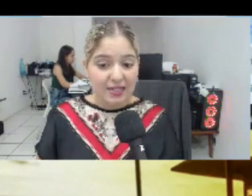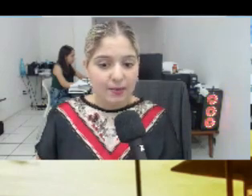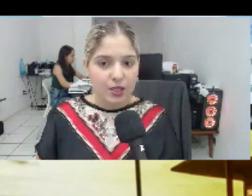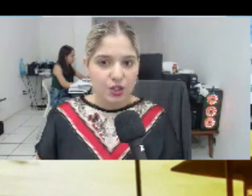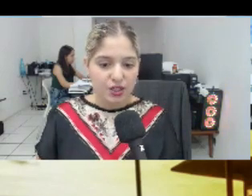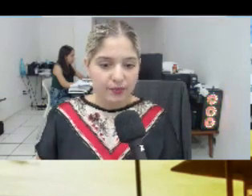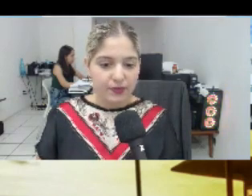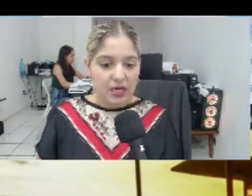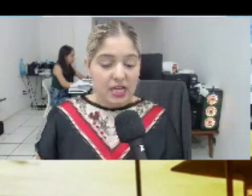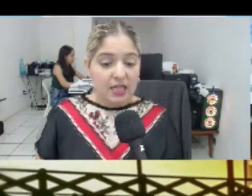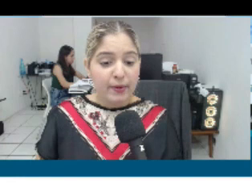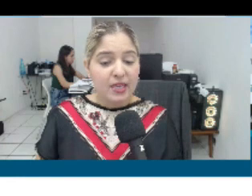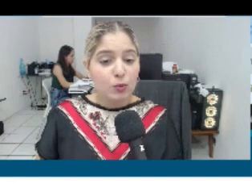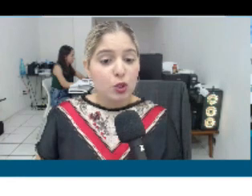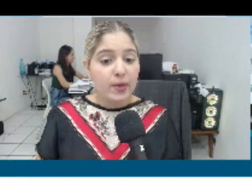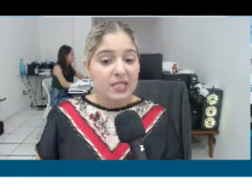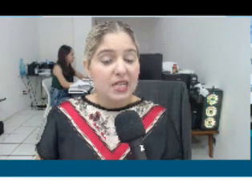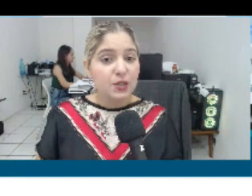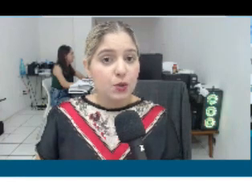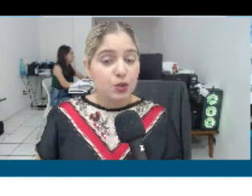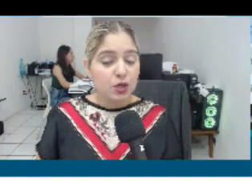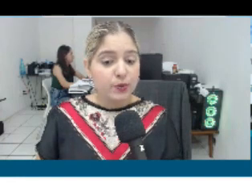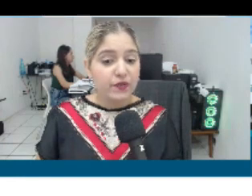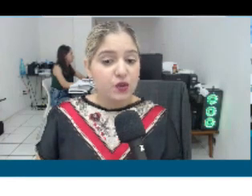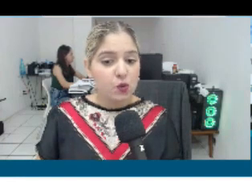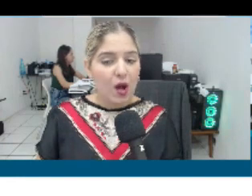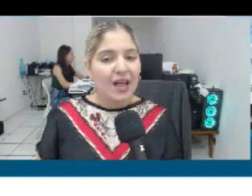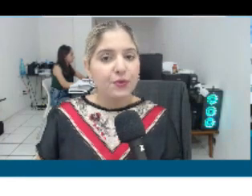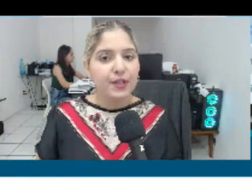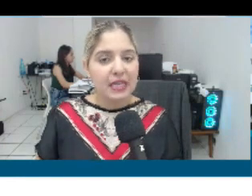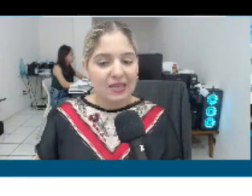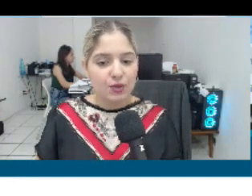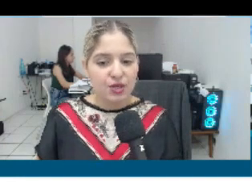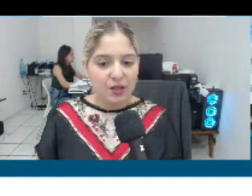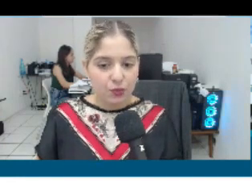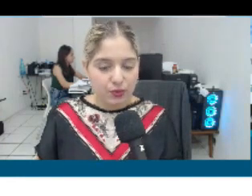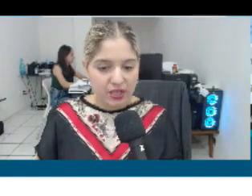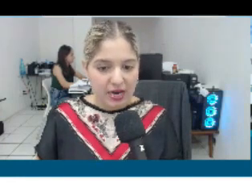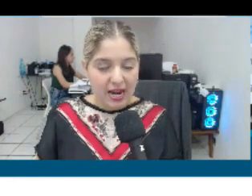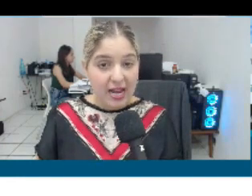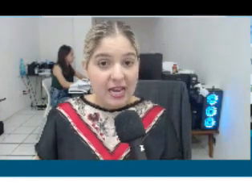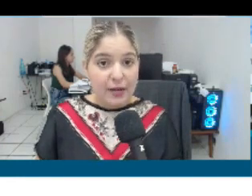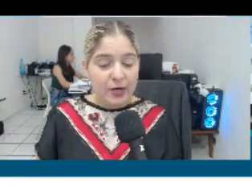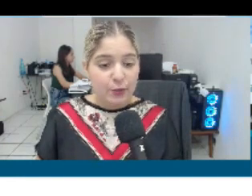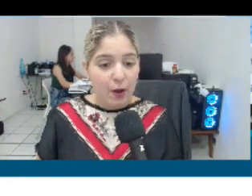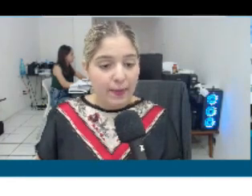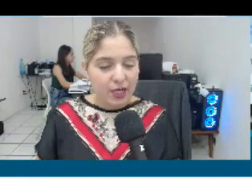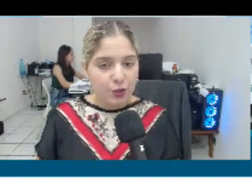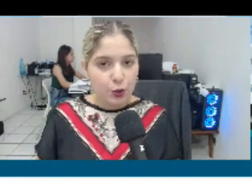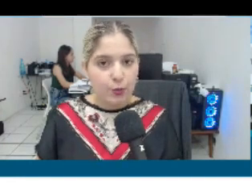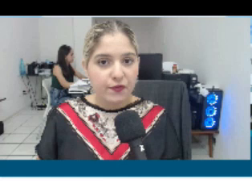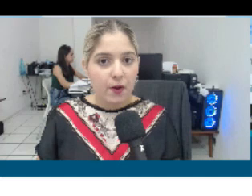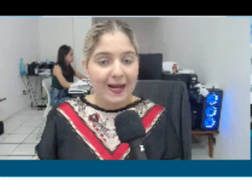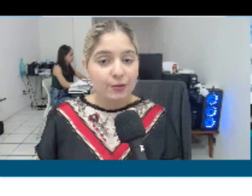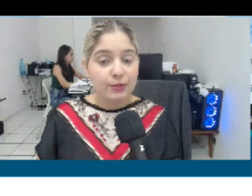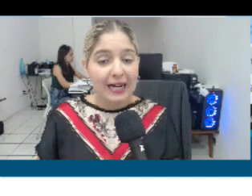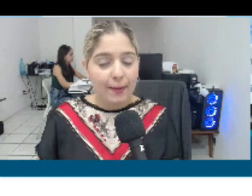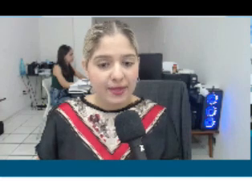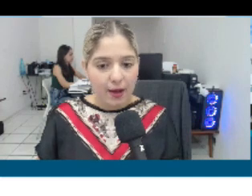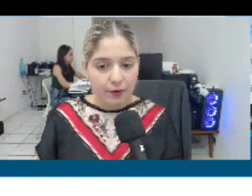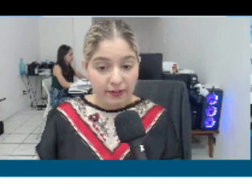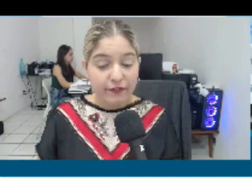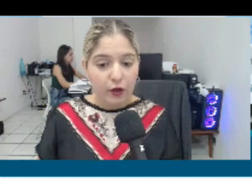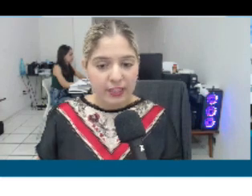implantação dessa medida. Também temos sobre as eleições de 2024 aqui no estado do Ceará e principalmente sobre o formato